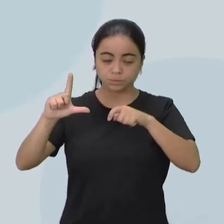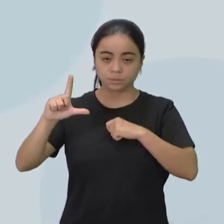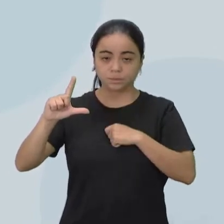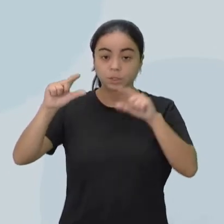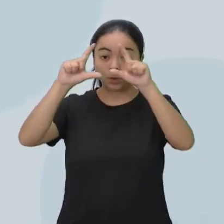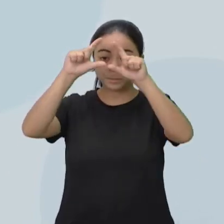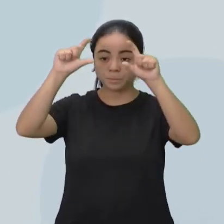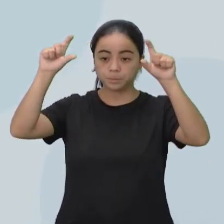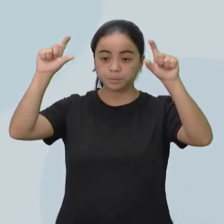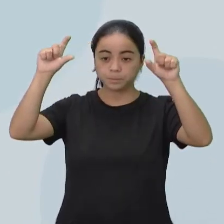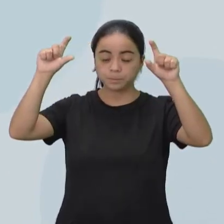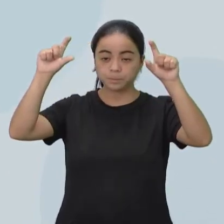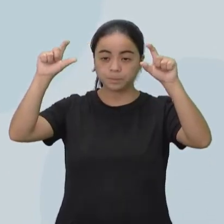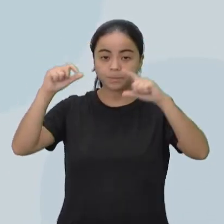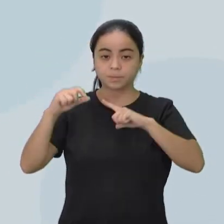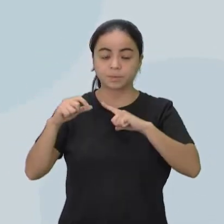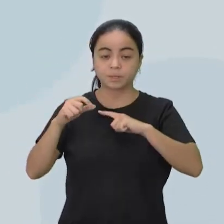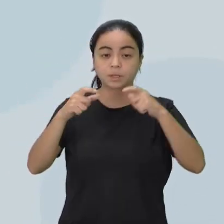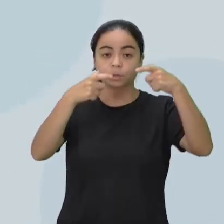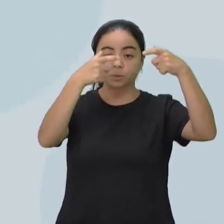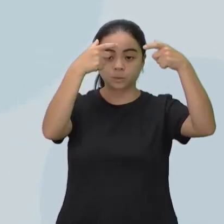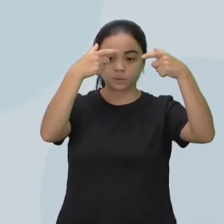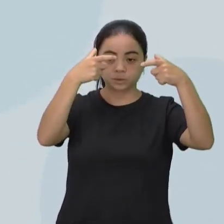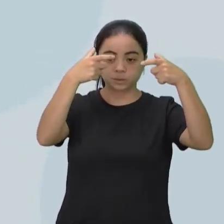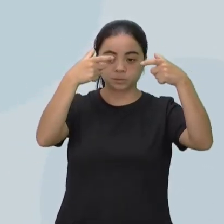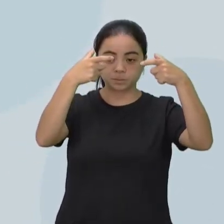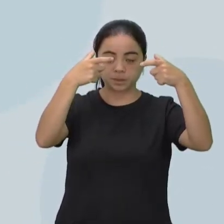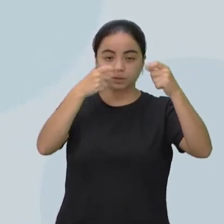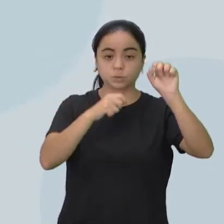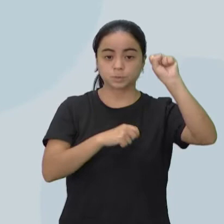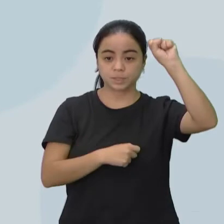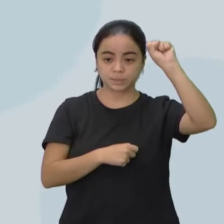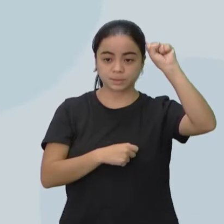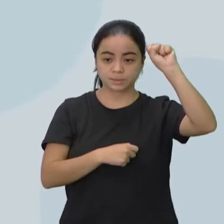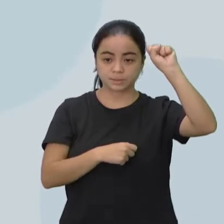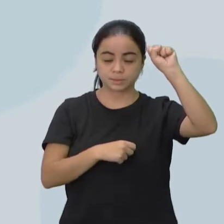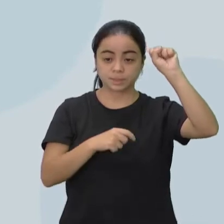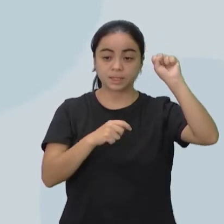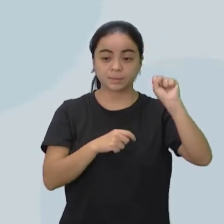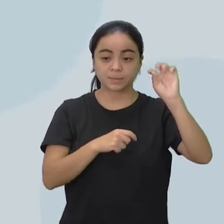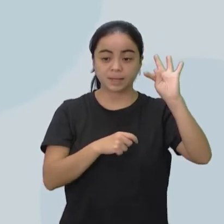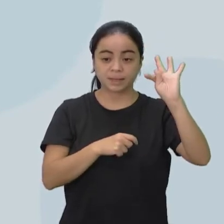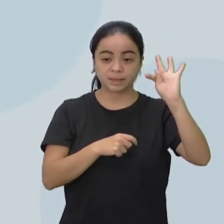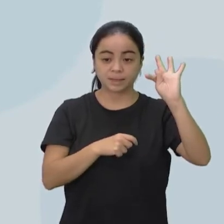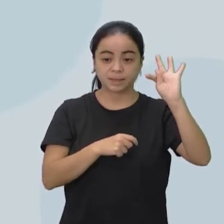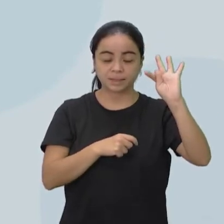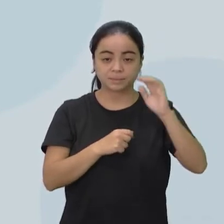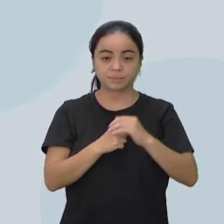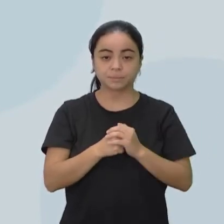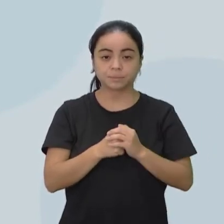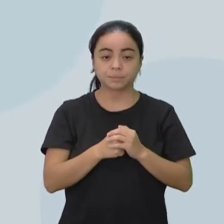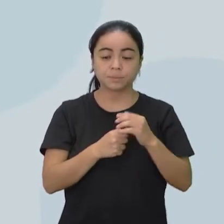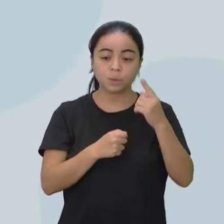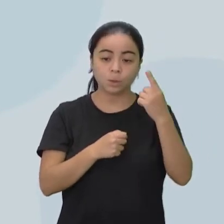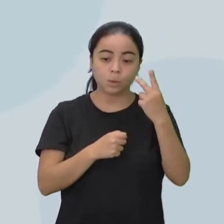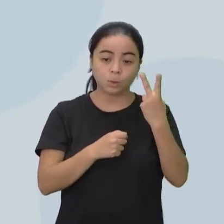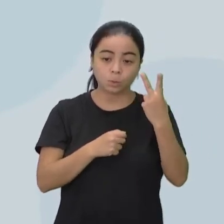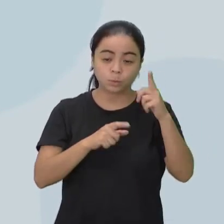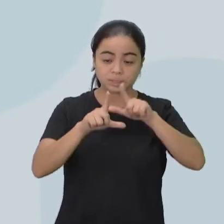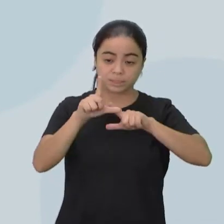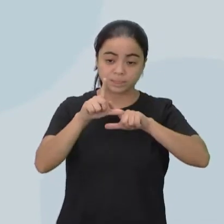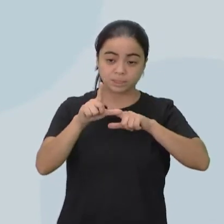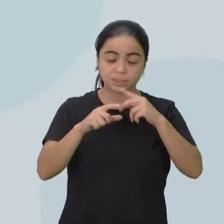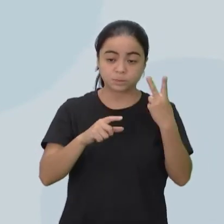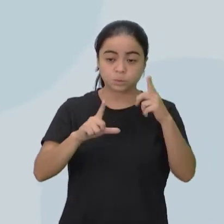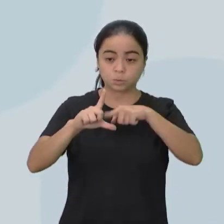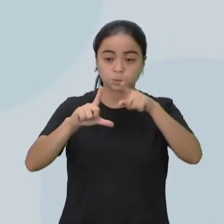você tem aí uma linha que é o espaço e uma linha que é o tempo. duas letras, duas variáveis. Então, eu posso colocar no